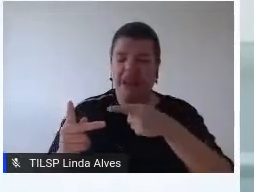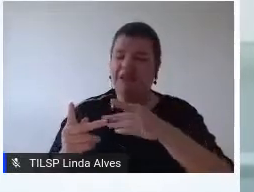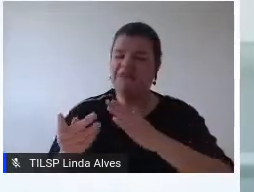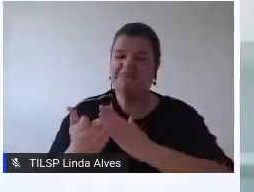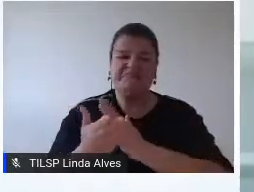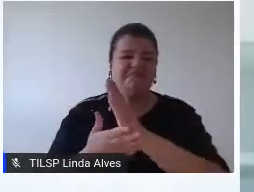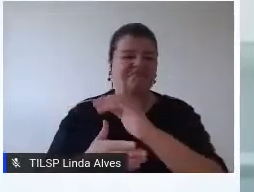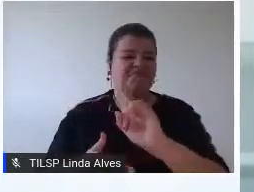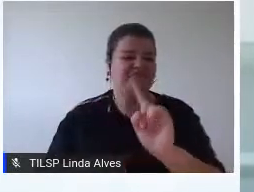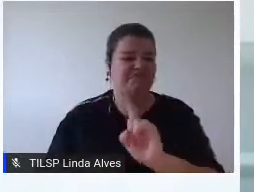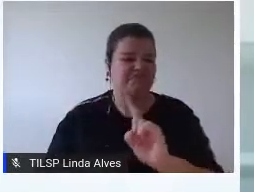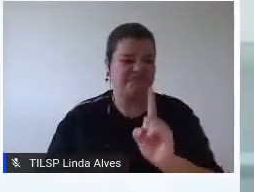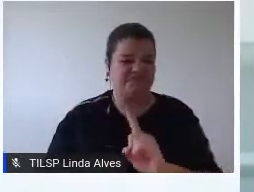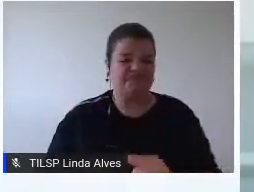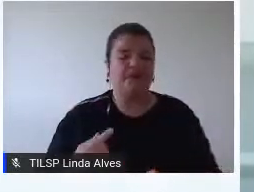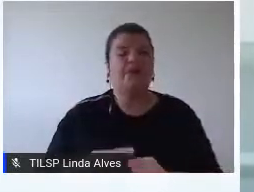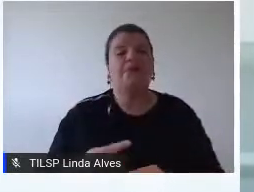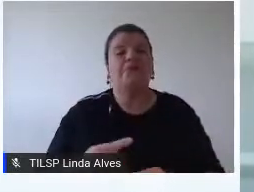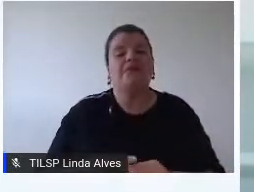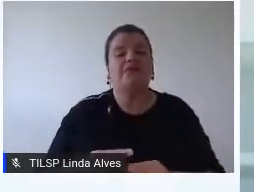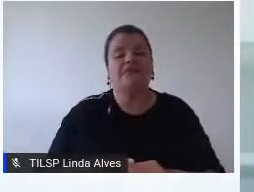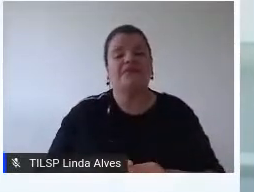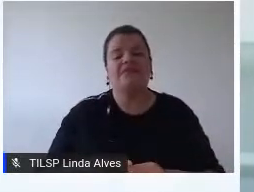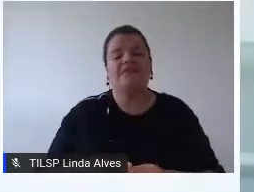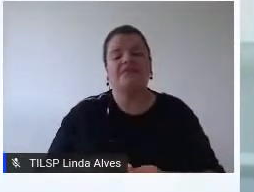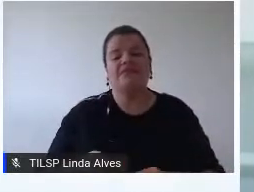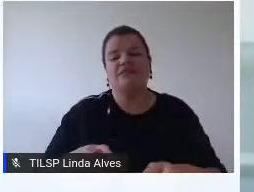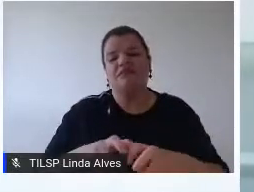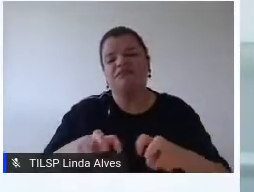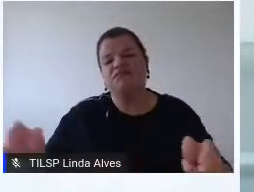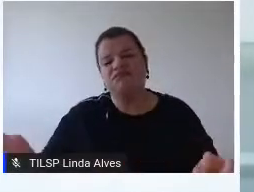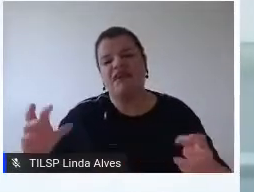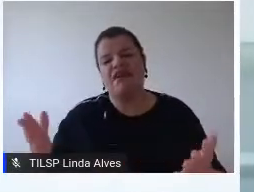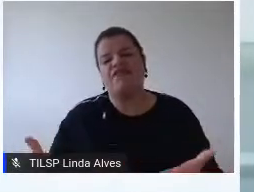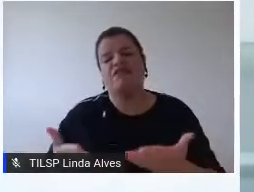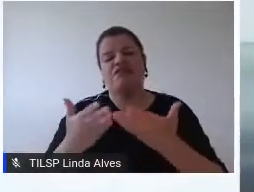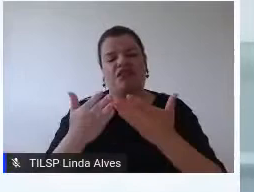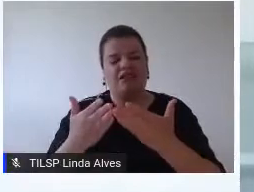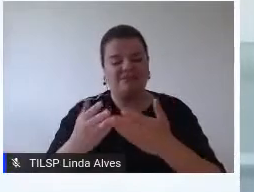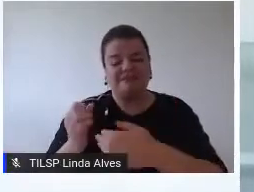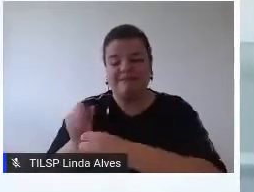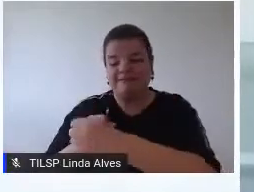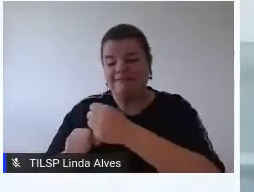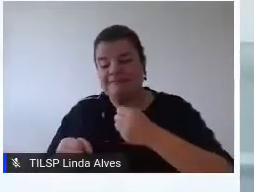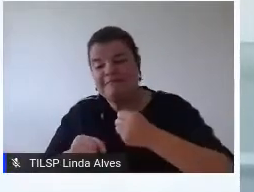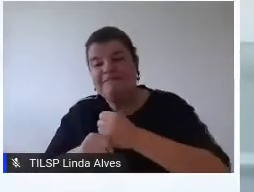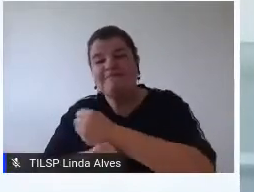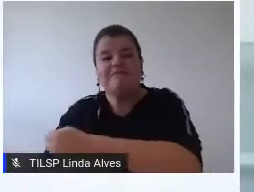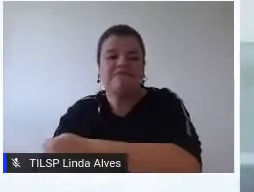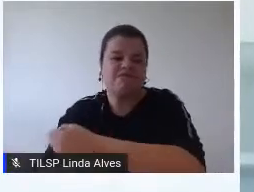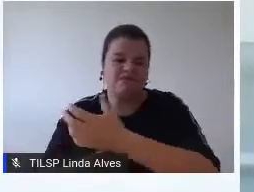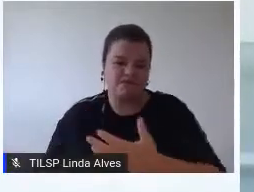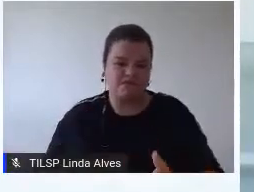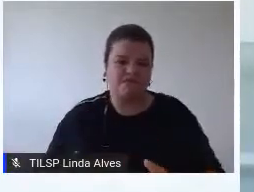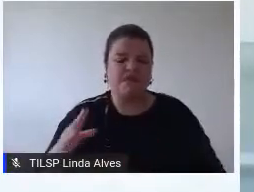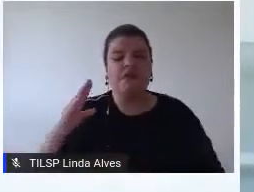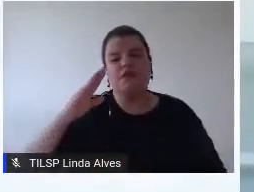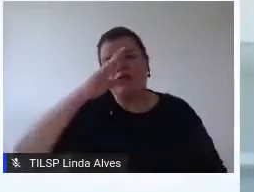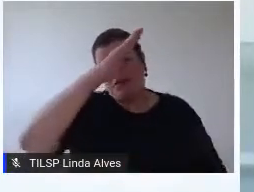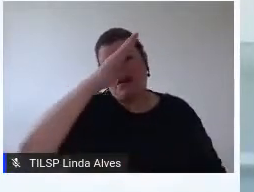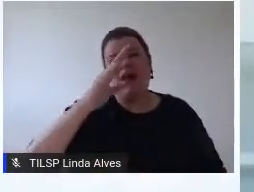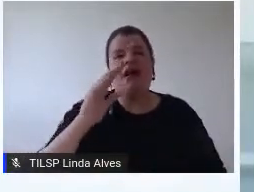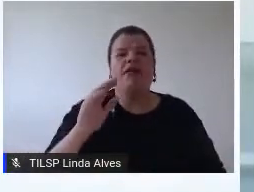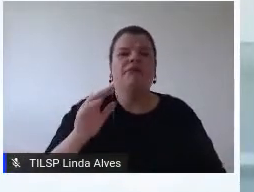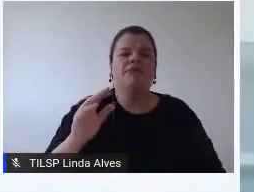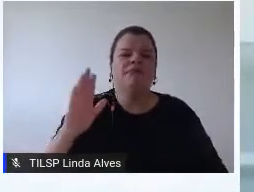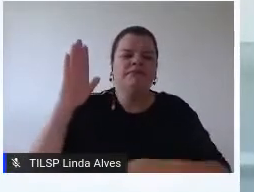bancada evangélica pressiona o presidente para que o Bolsonaro apoie o Marcos Pereira.